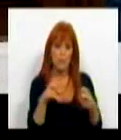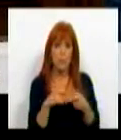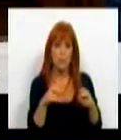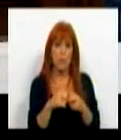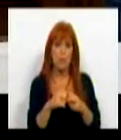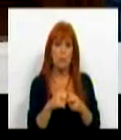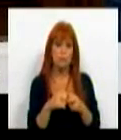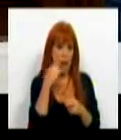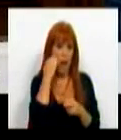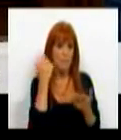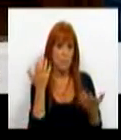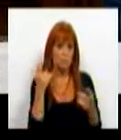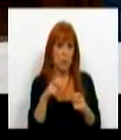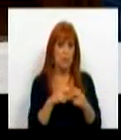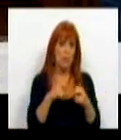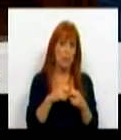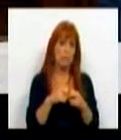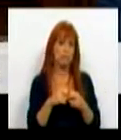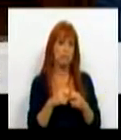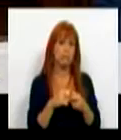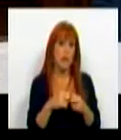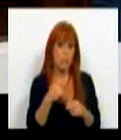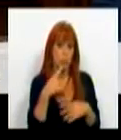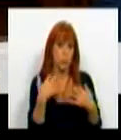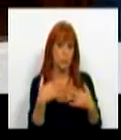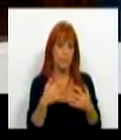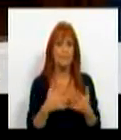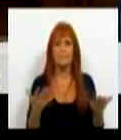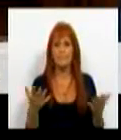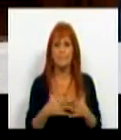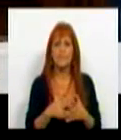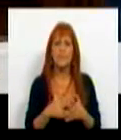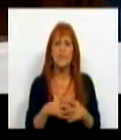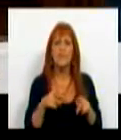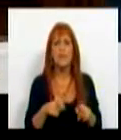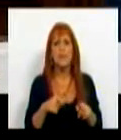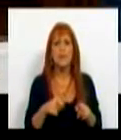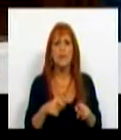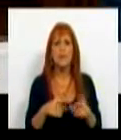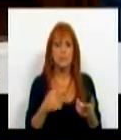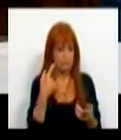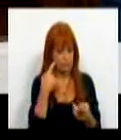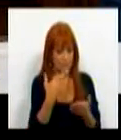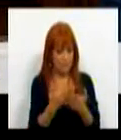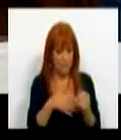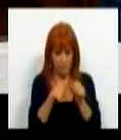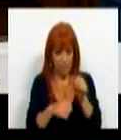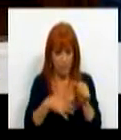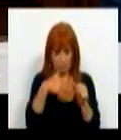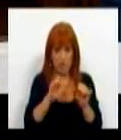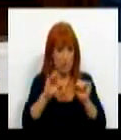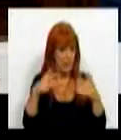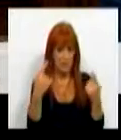problema grave, era um problema agudo, não é? Isso está refletido na minha intervenção inicial,